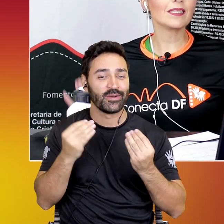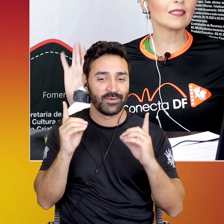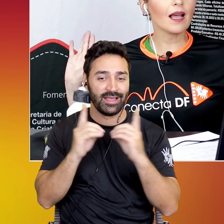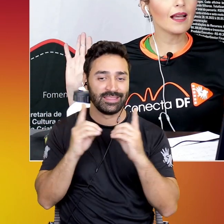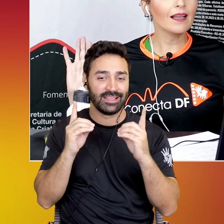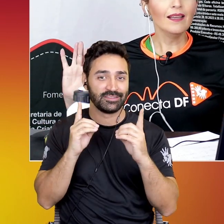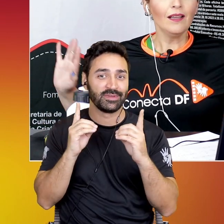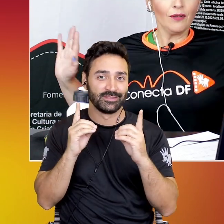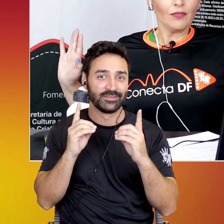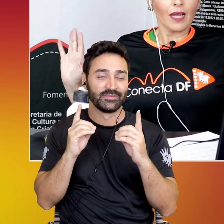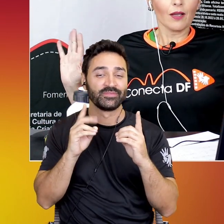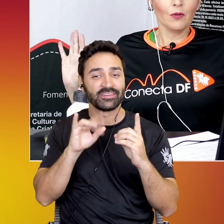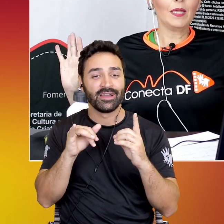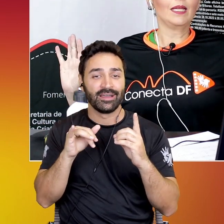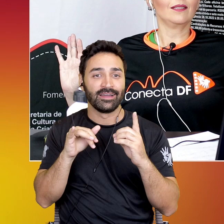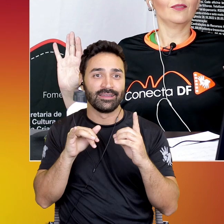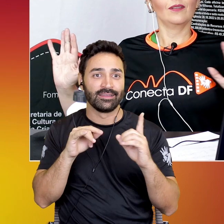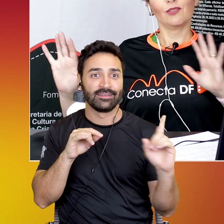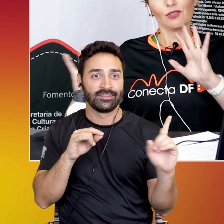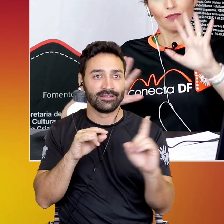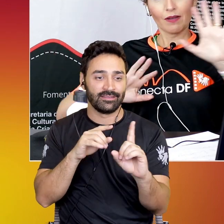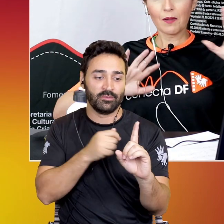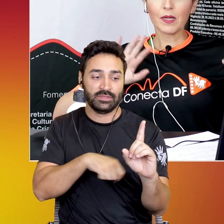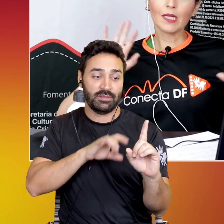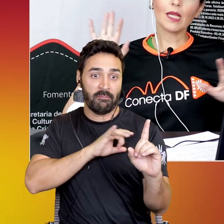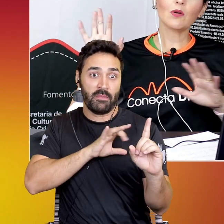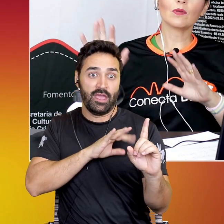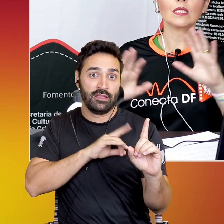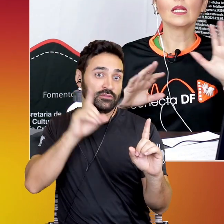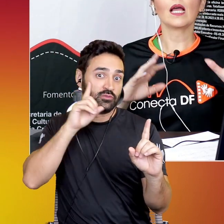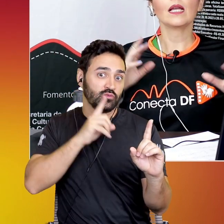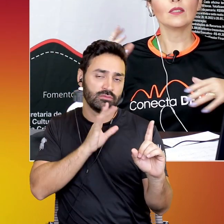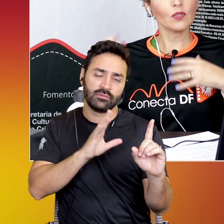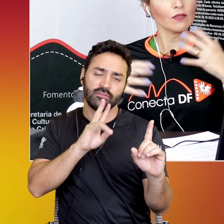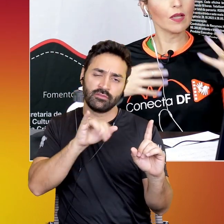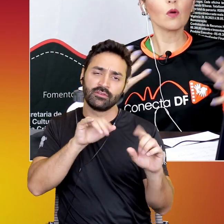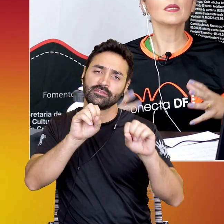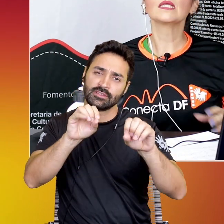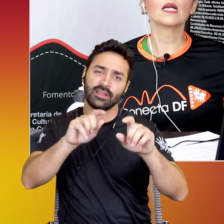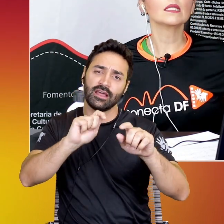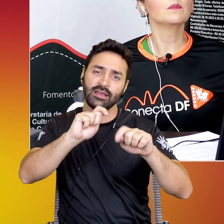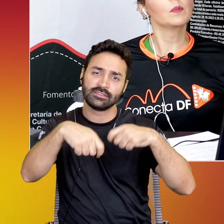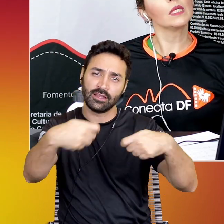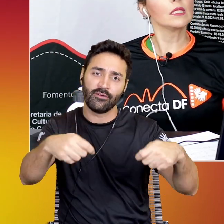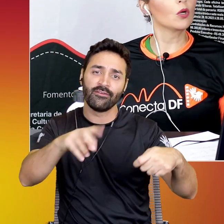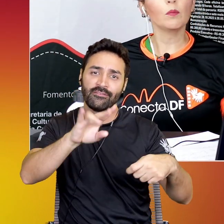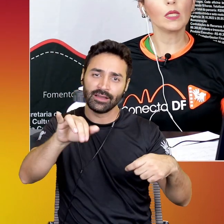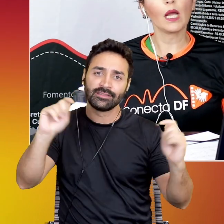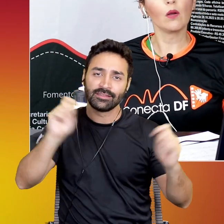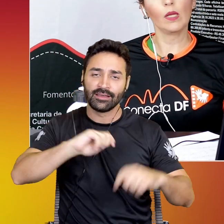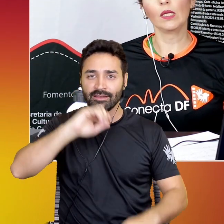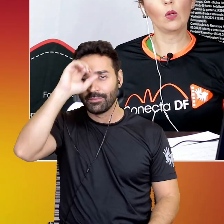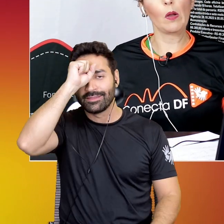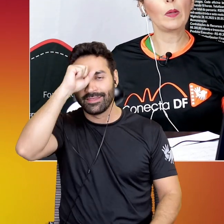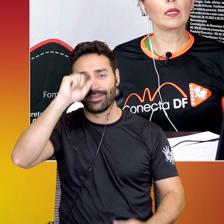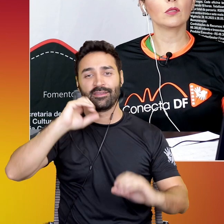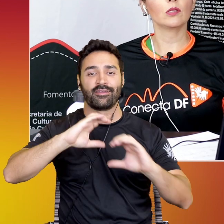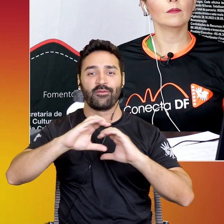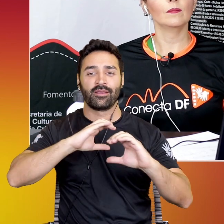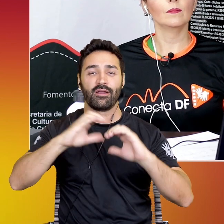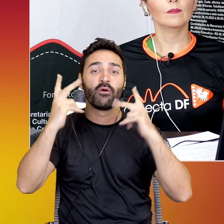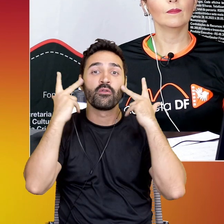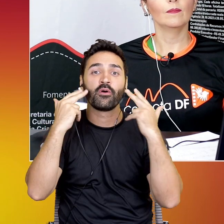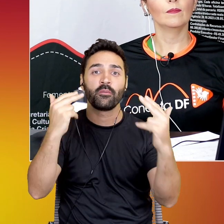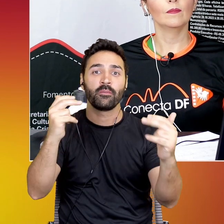vai precisar ficar com medo. A gente vai aprender alguns sinais e você vai começar a poder se comunicar com ela